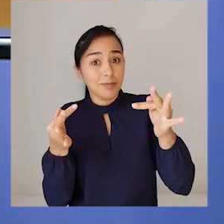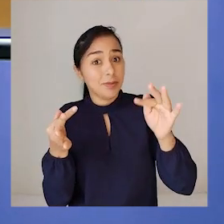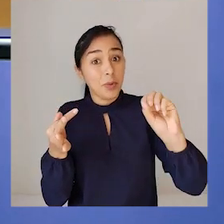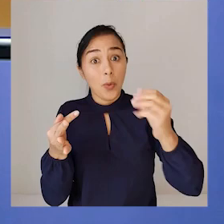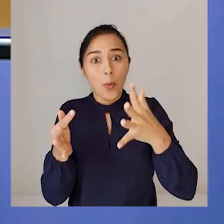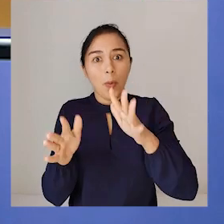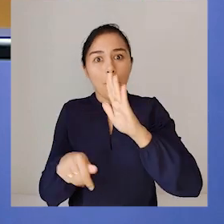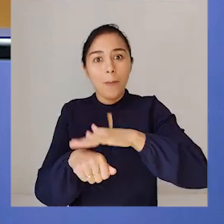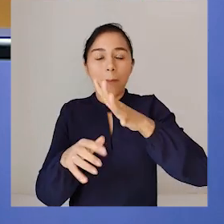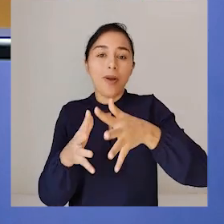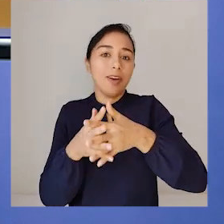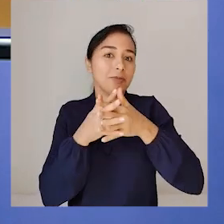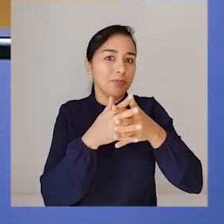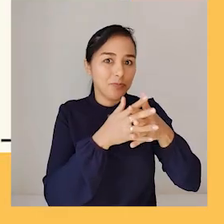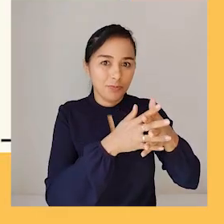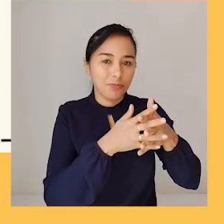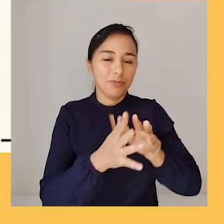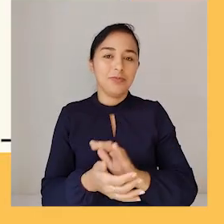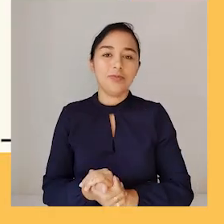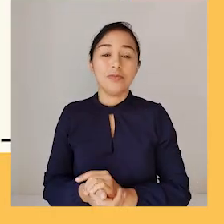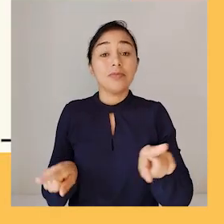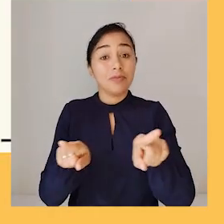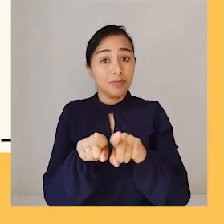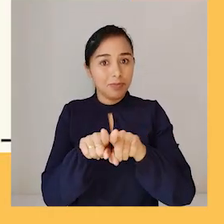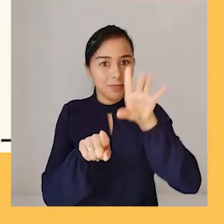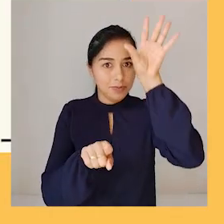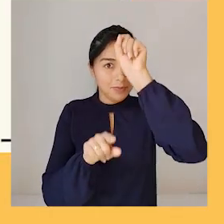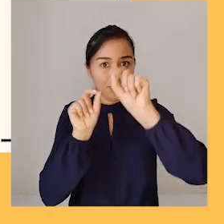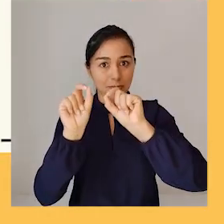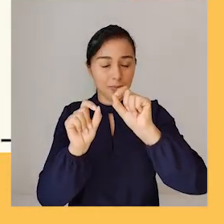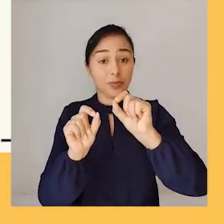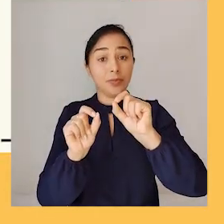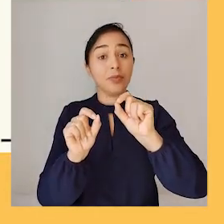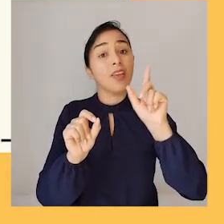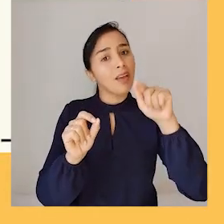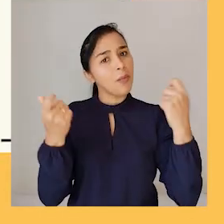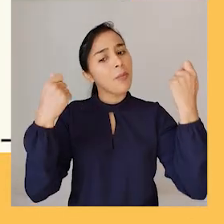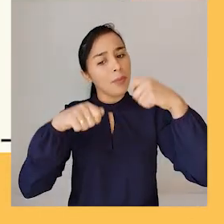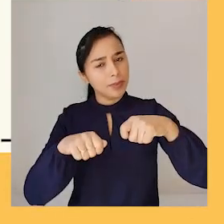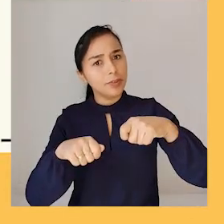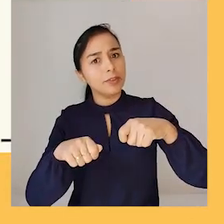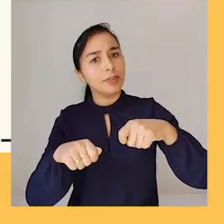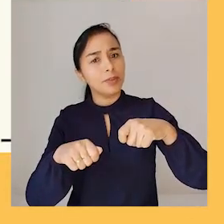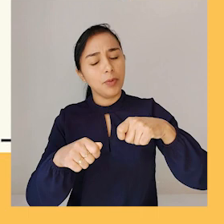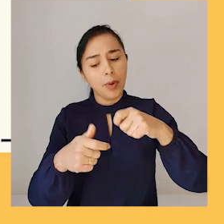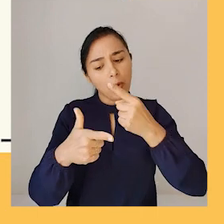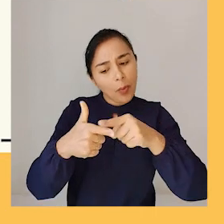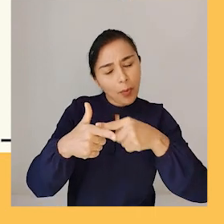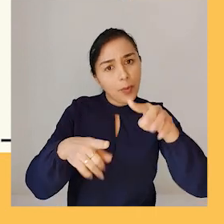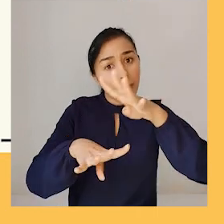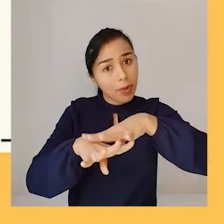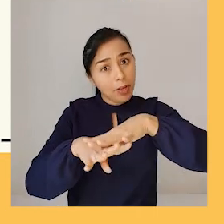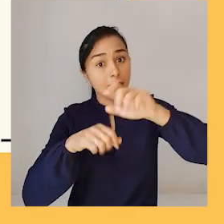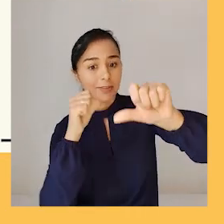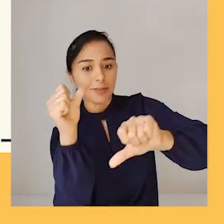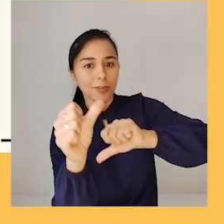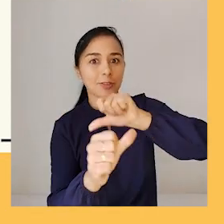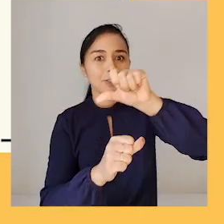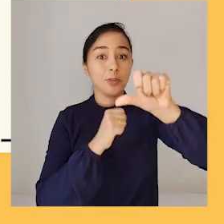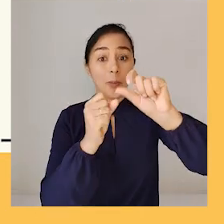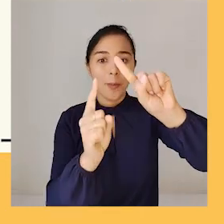simples àquelas mais complexas. Nós aprendemos também que é possível transformar um problema matemático em